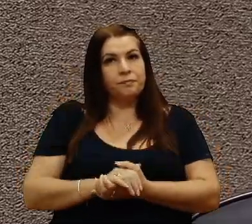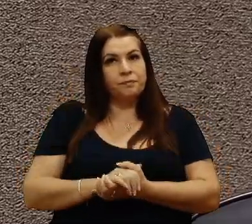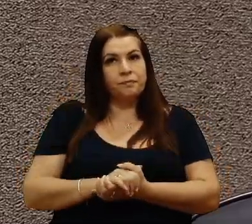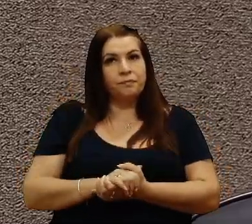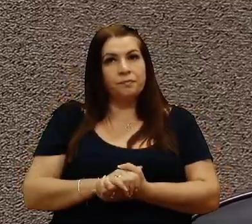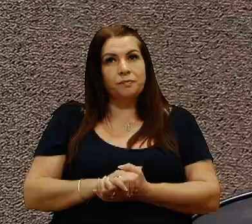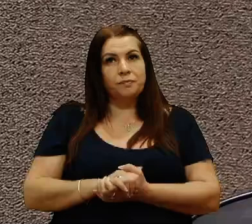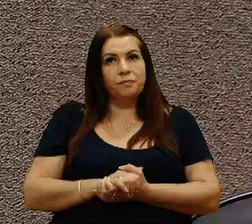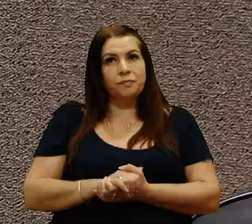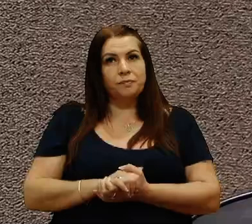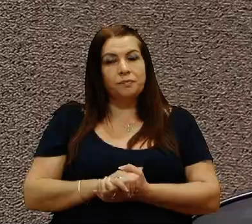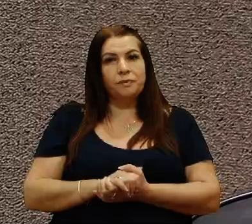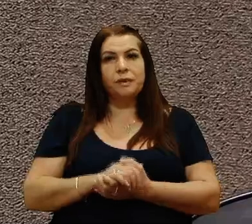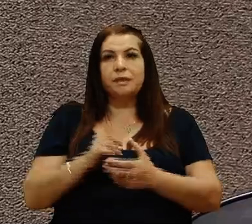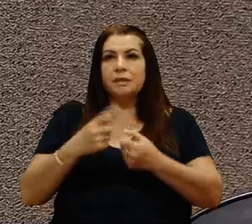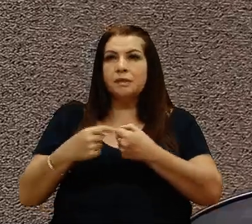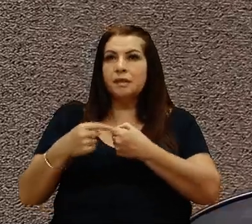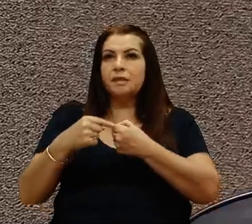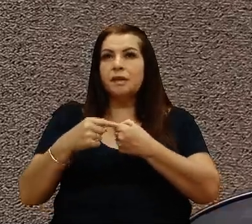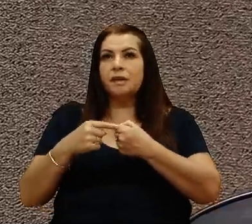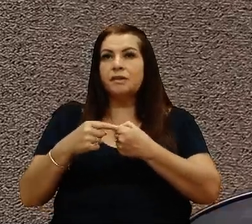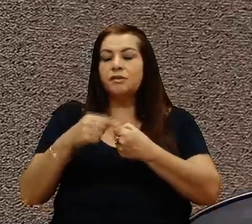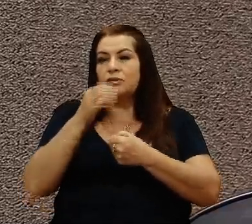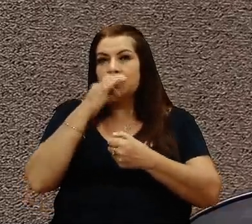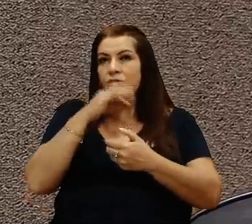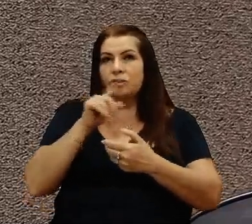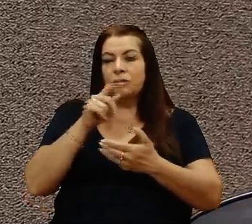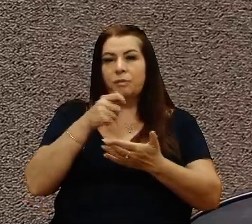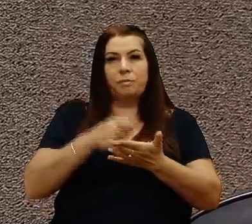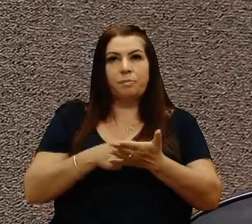da cidade de Caxias do Sul não paga taxa de lixo.